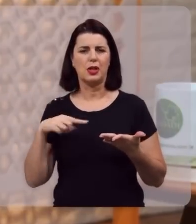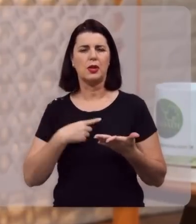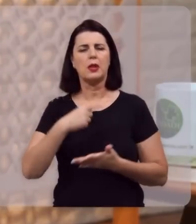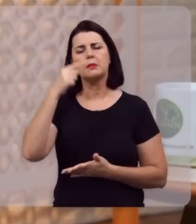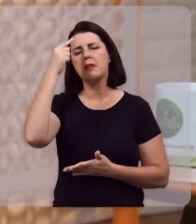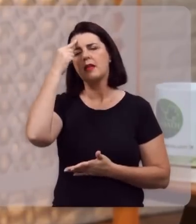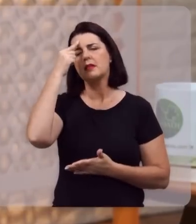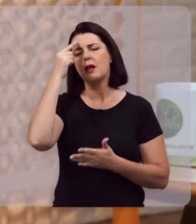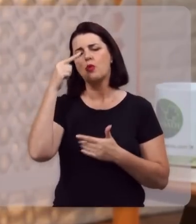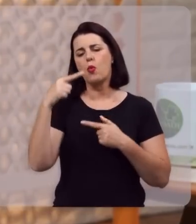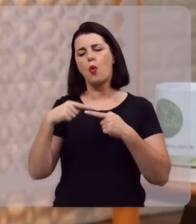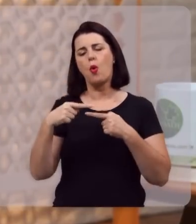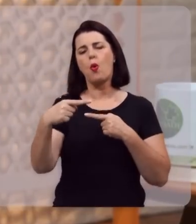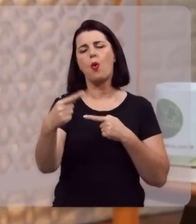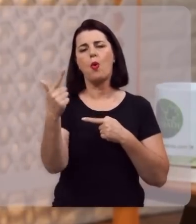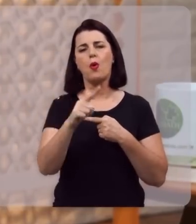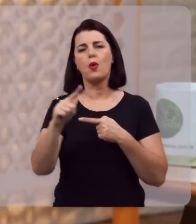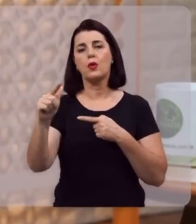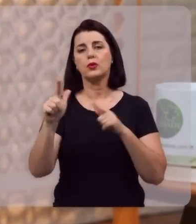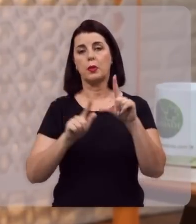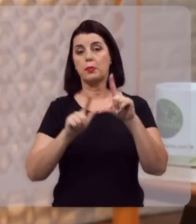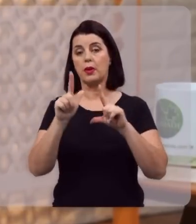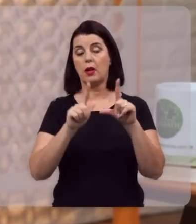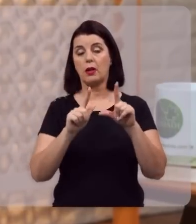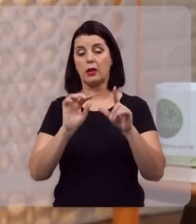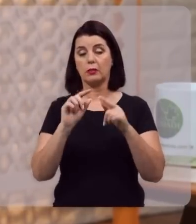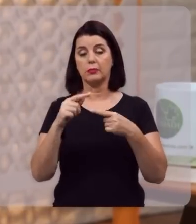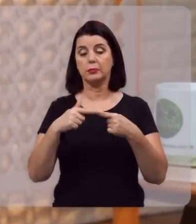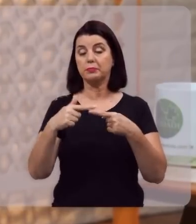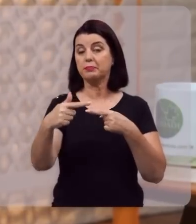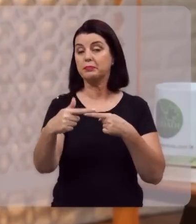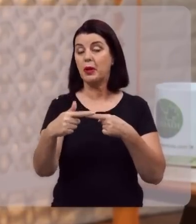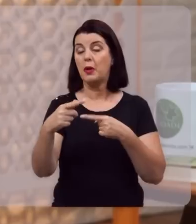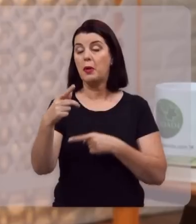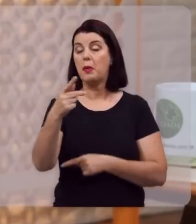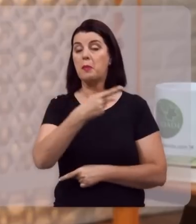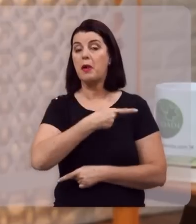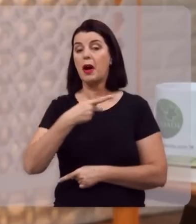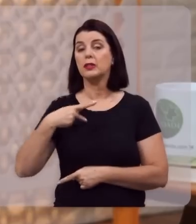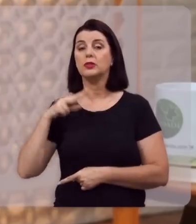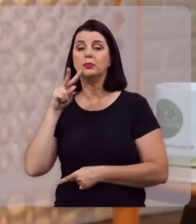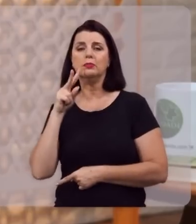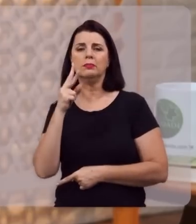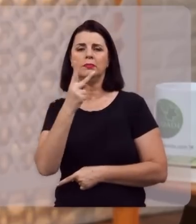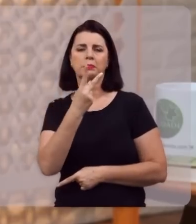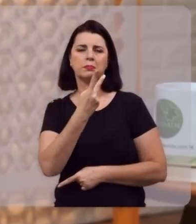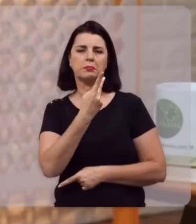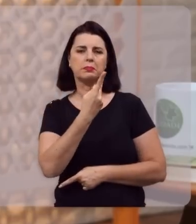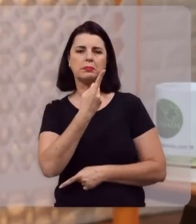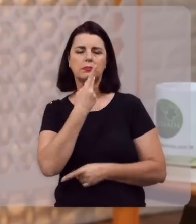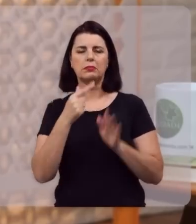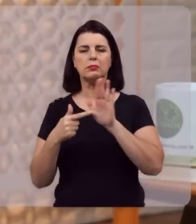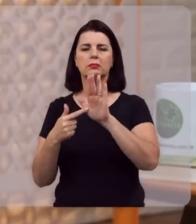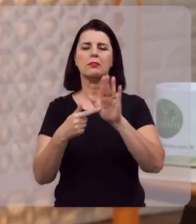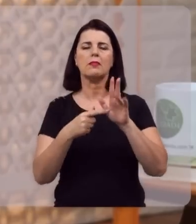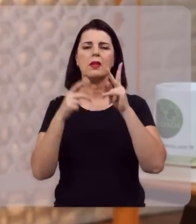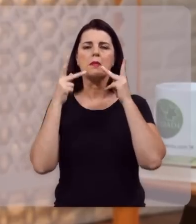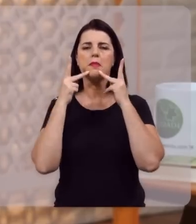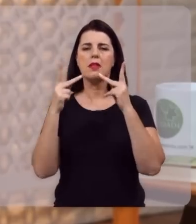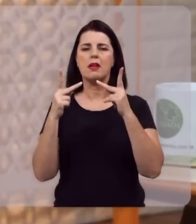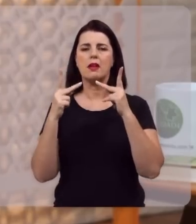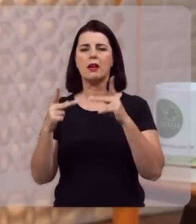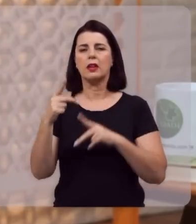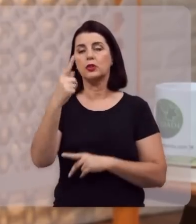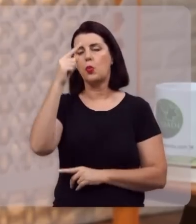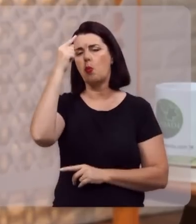nós continuaremos o nosso programa. Daqui a pouquinho você vai poder ouvir o reverendo Hernandes Dias Lopes trazendo a mensagem